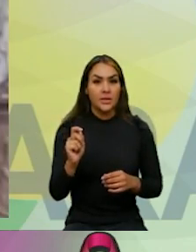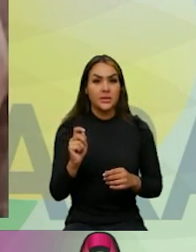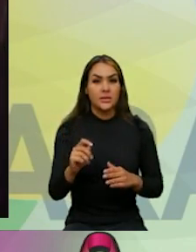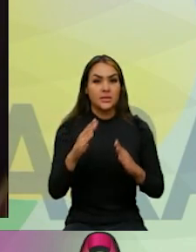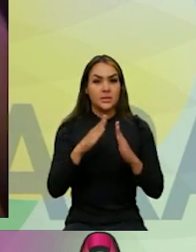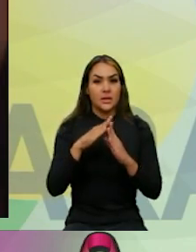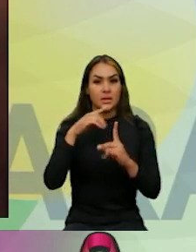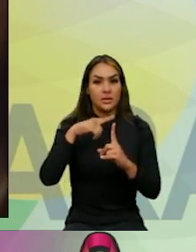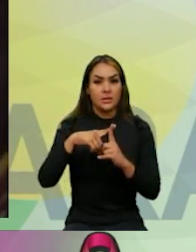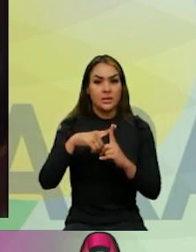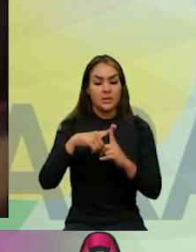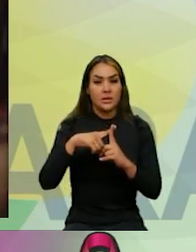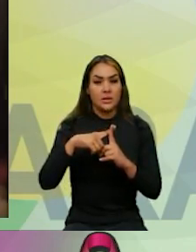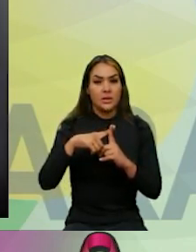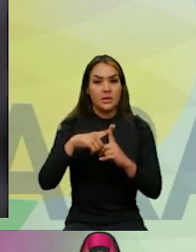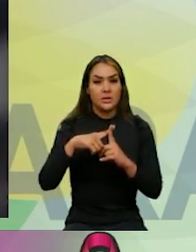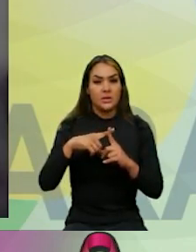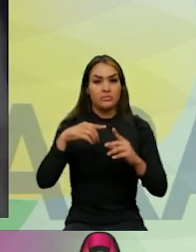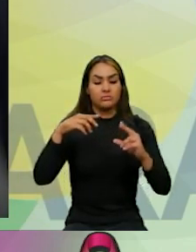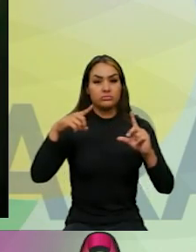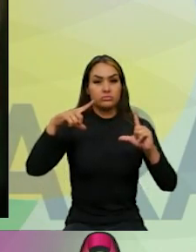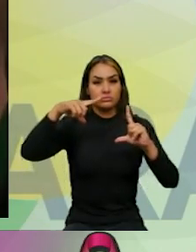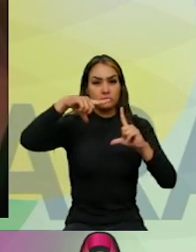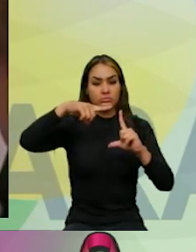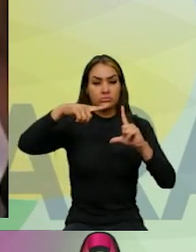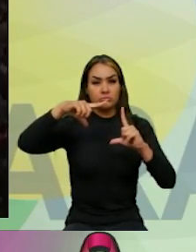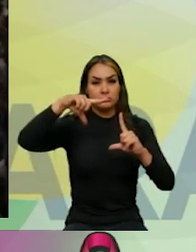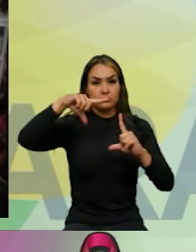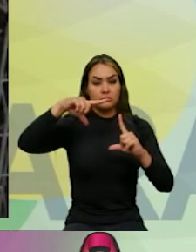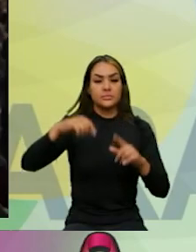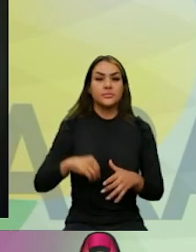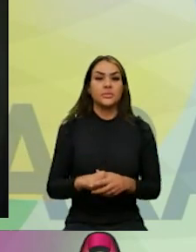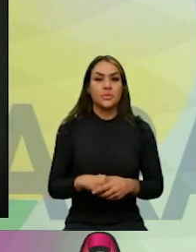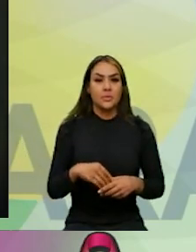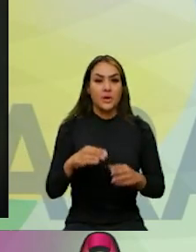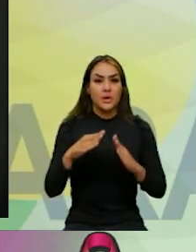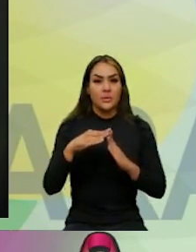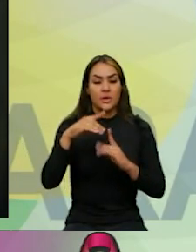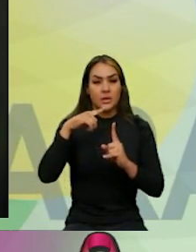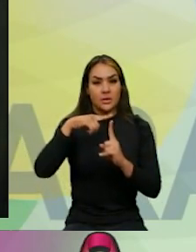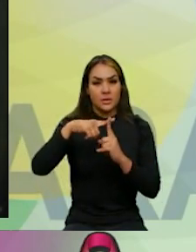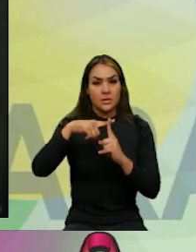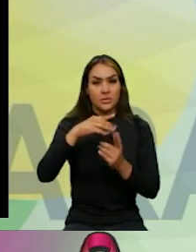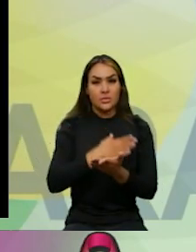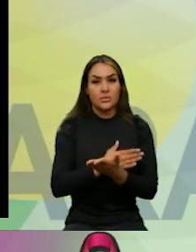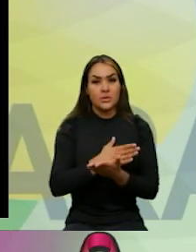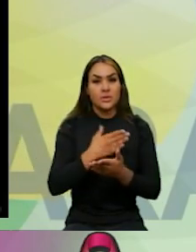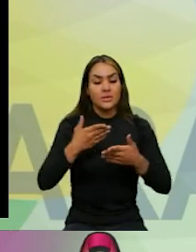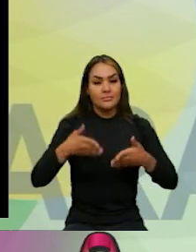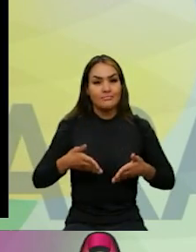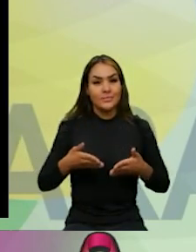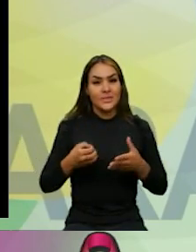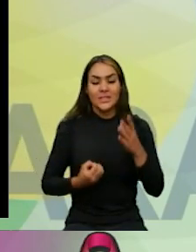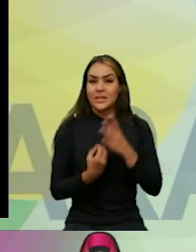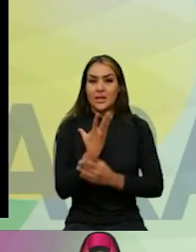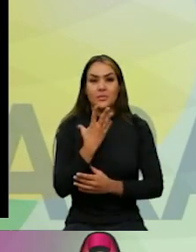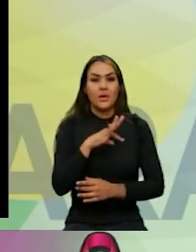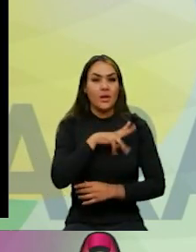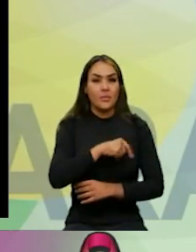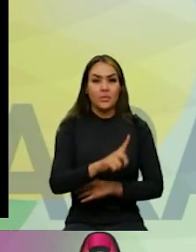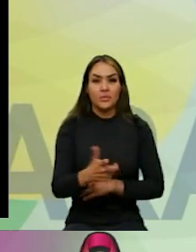do Evangelho Quadrangular. Uma igreja que nasceu para amar.